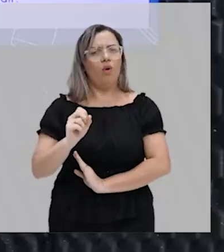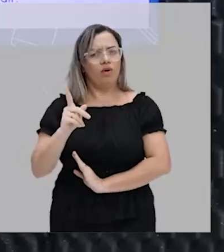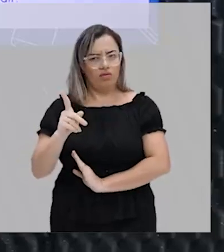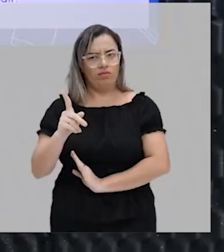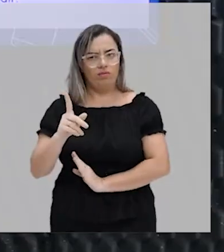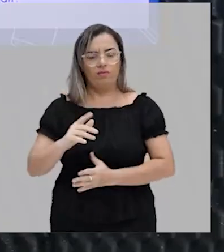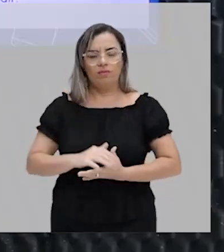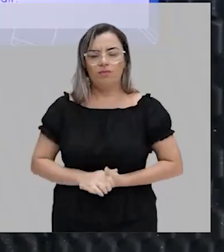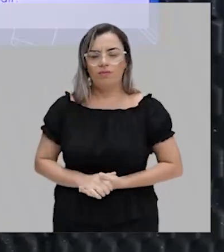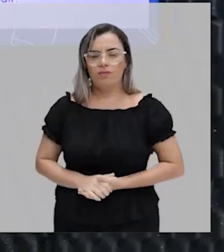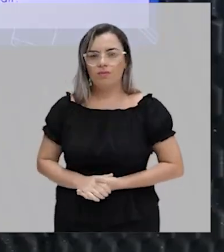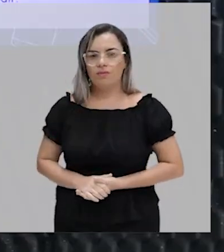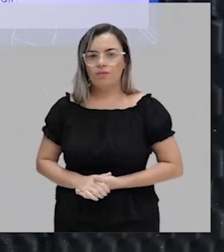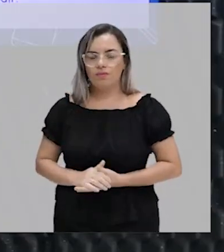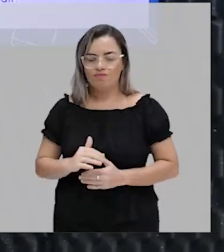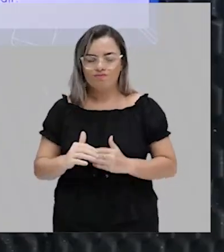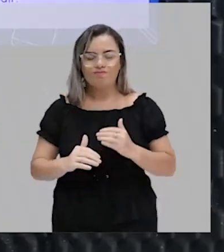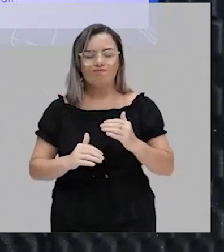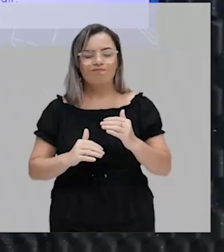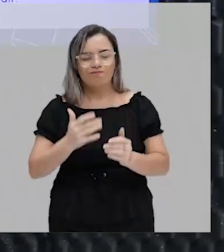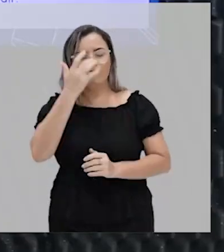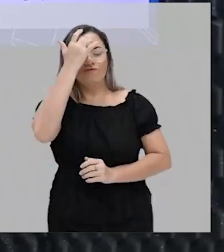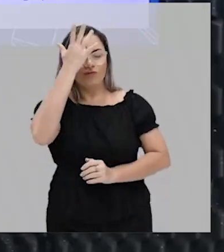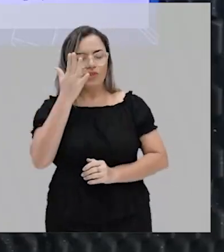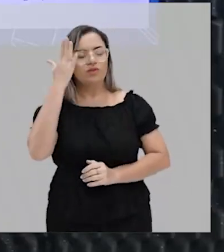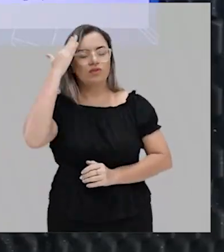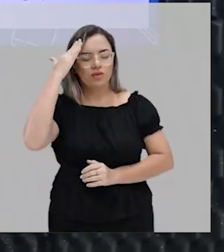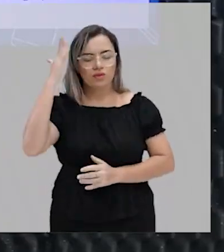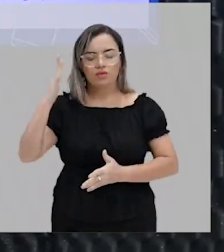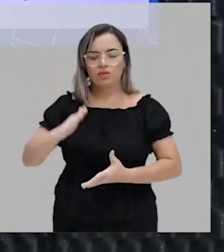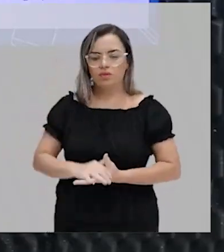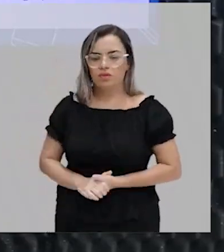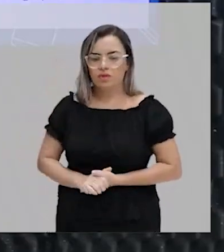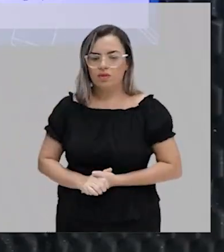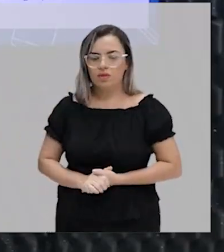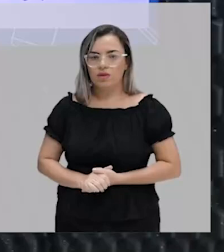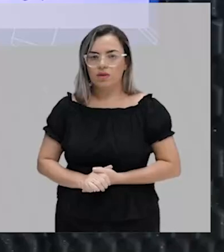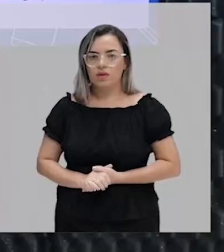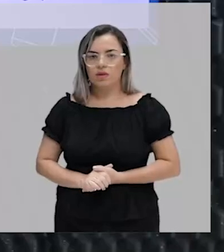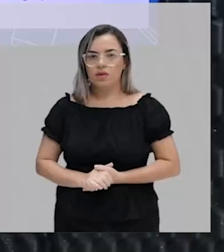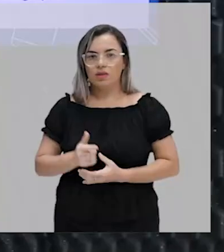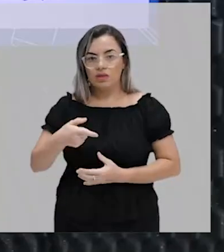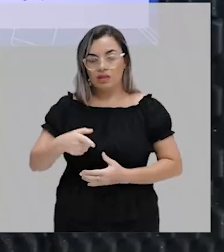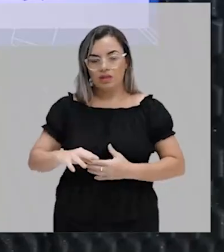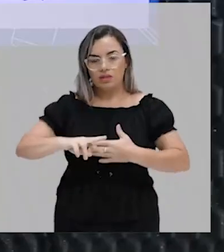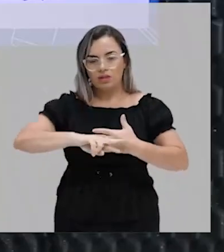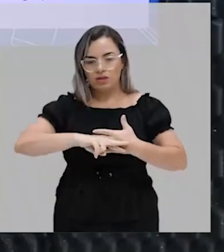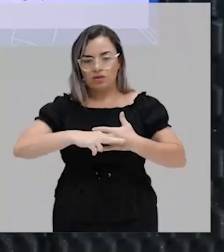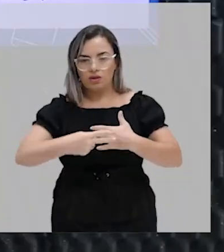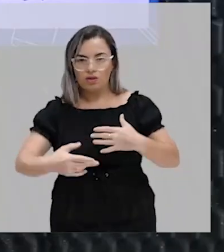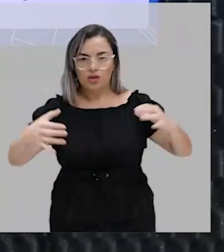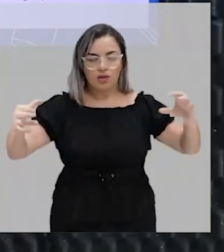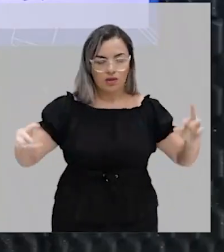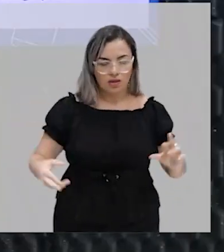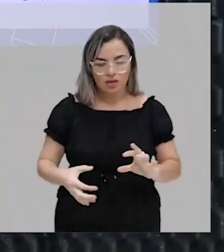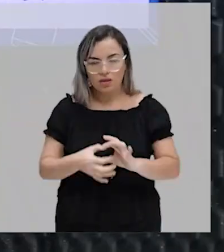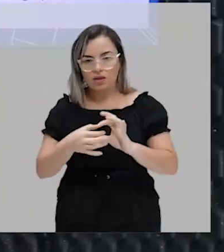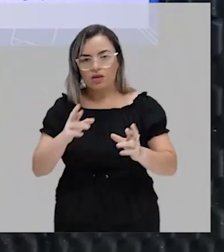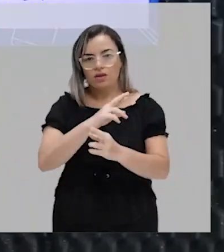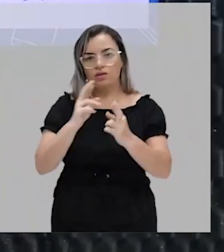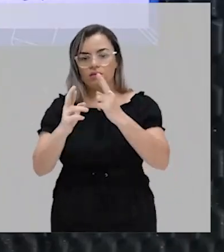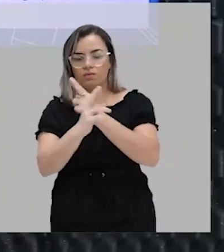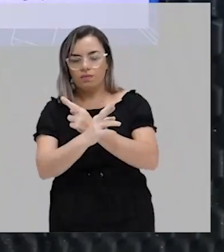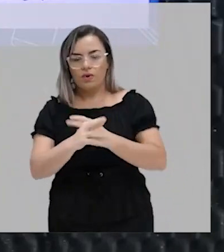Belezinha? Então, esse processo muito fácil, né? Dentro dessa perspectiva, como eu te disse, uma coisa vai ligando a outra, surge uma